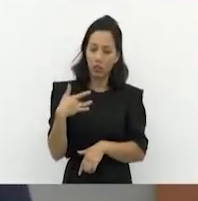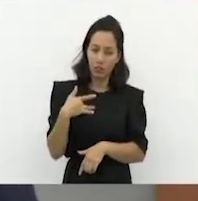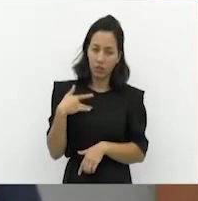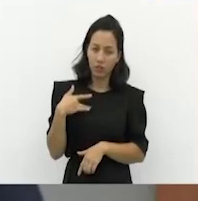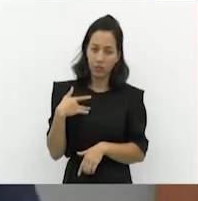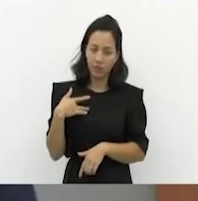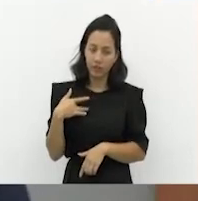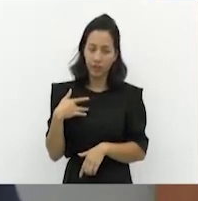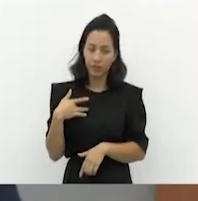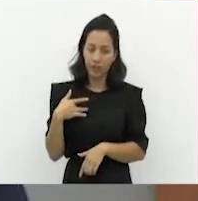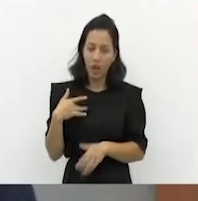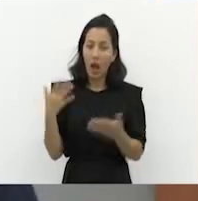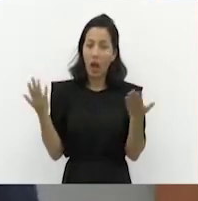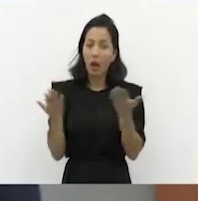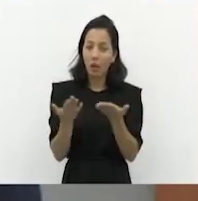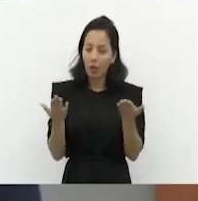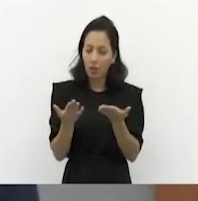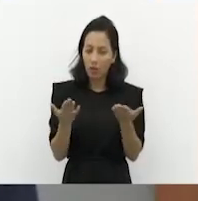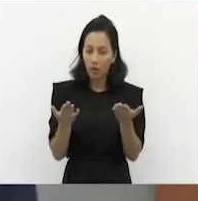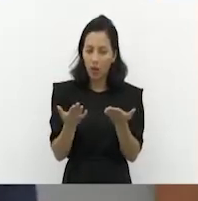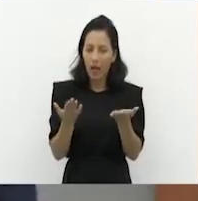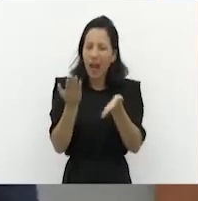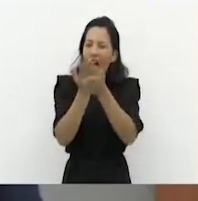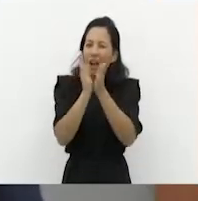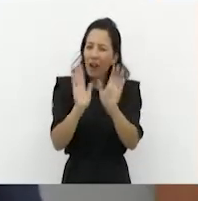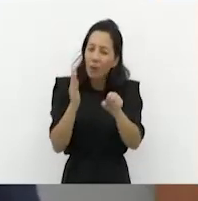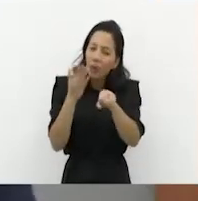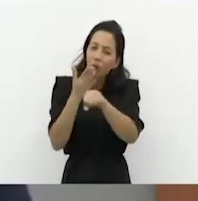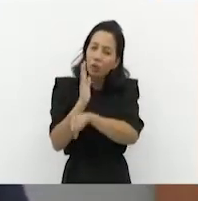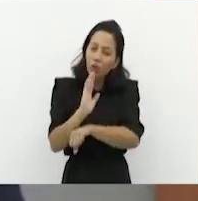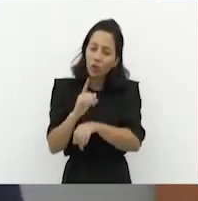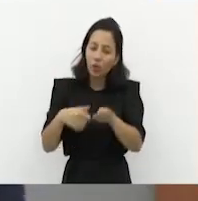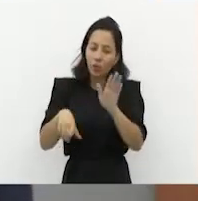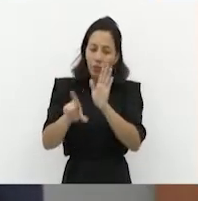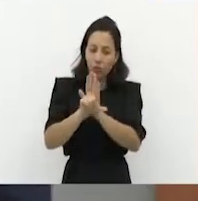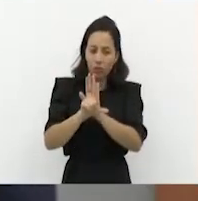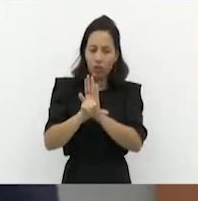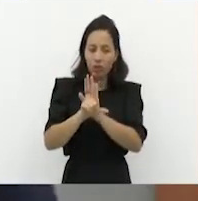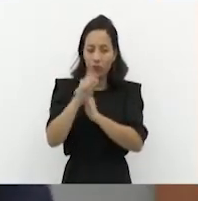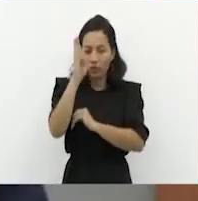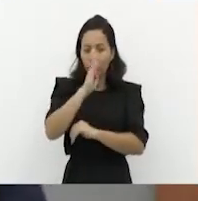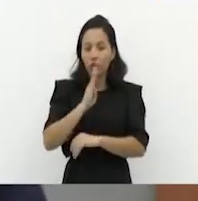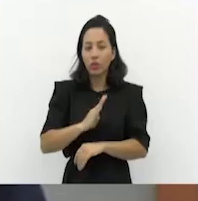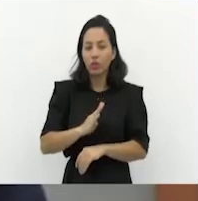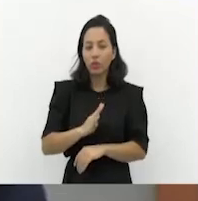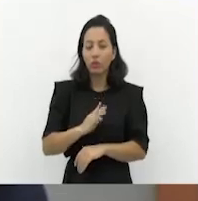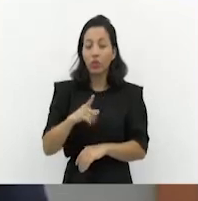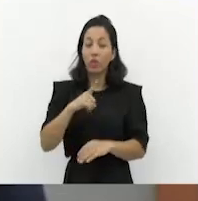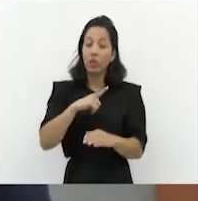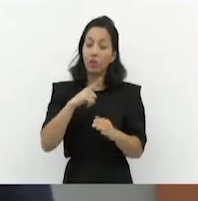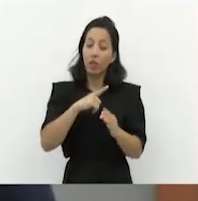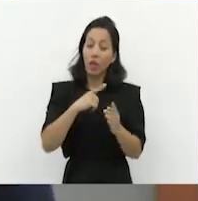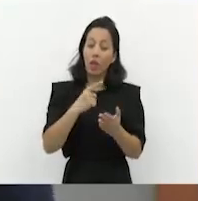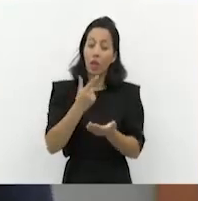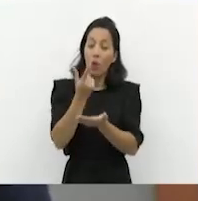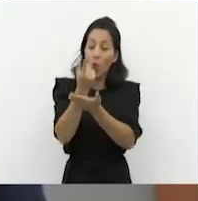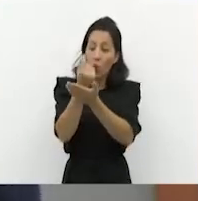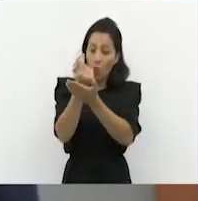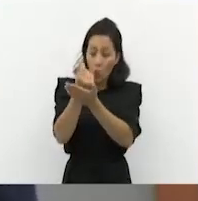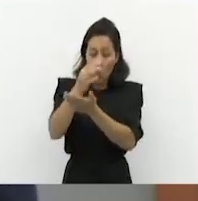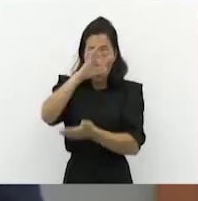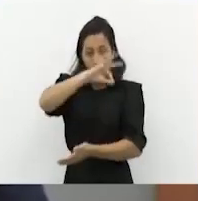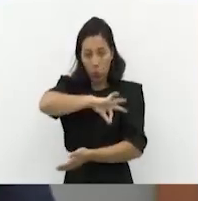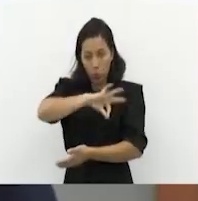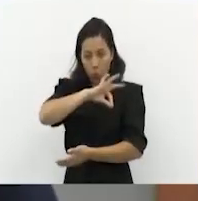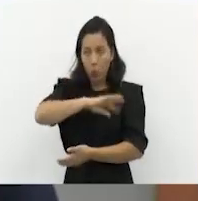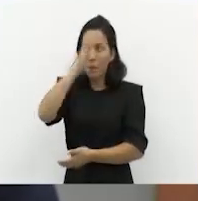Isso, agora que acabamos de aprovar uma legislação nacional que estabelece um piso salarial